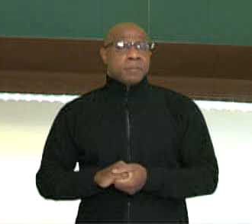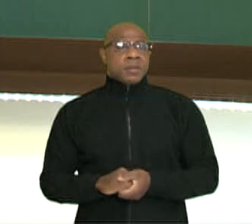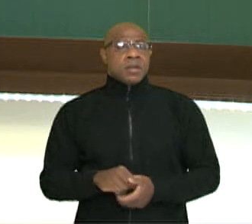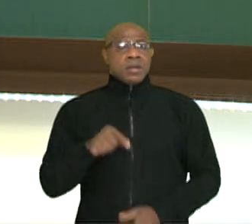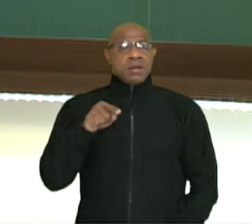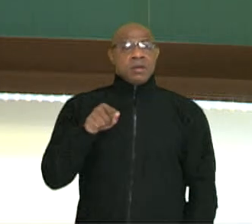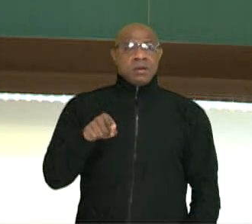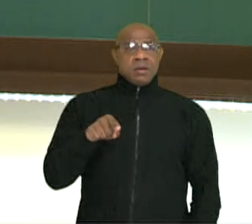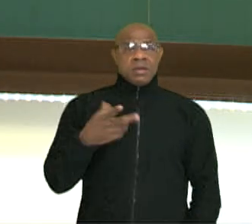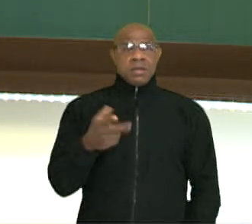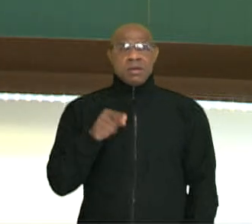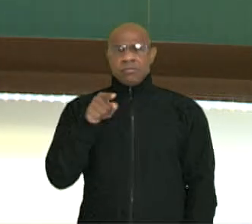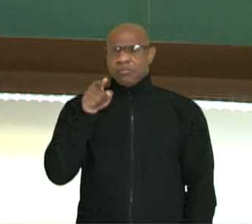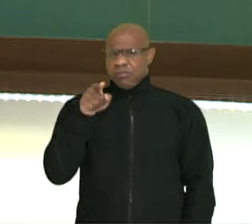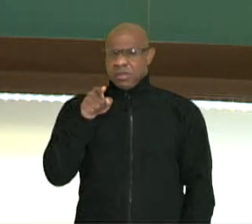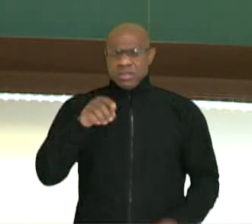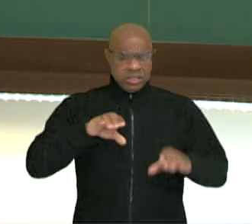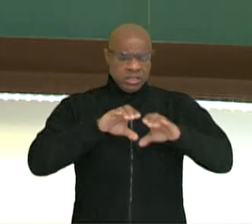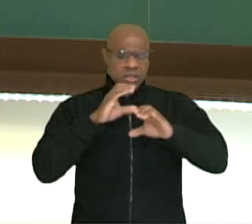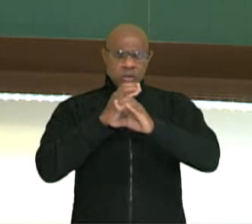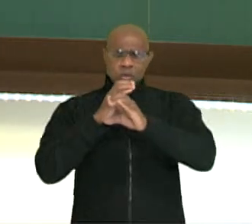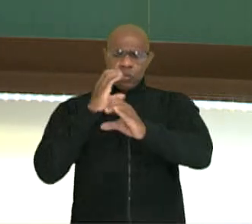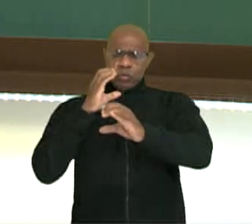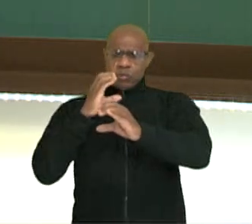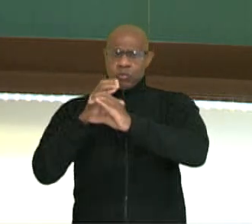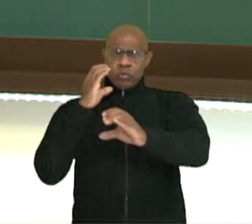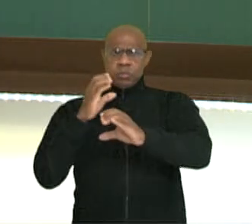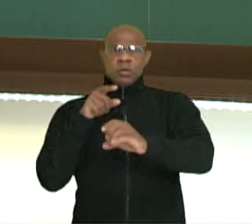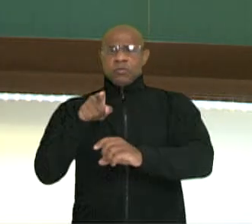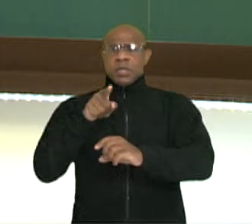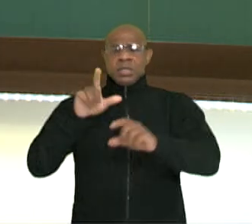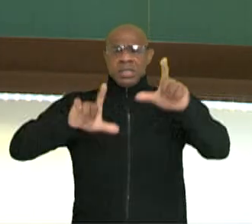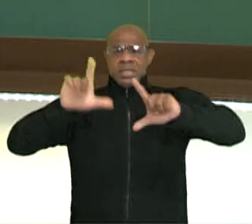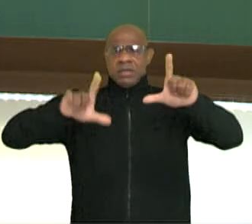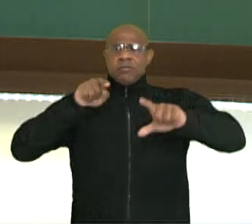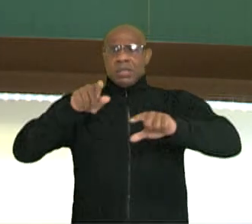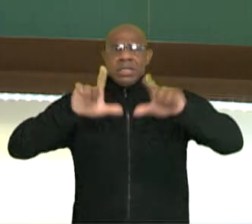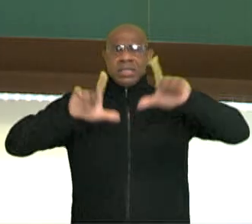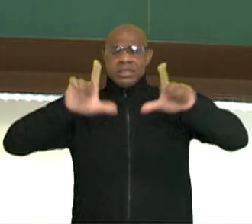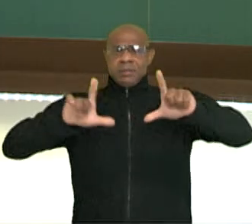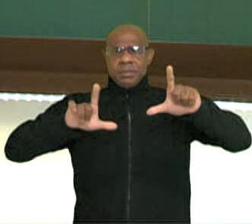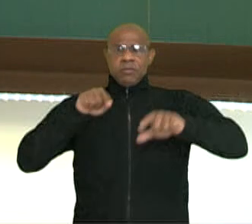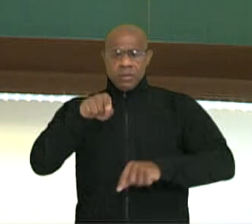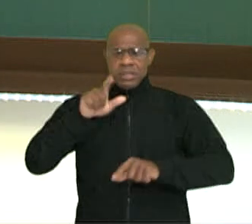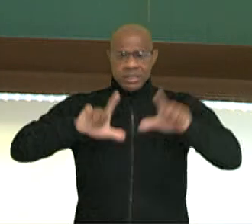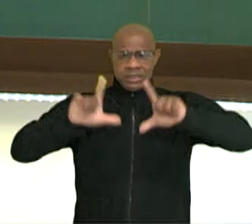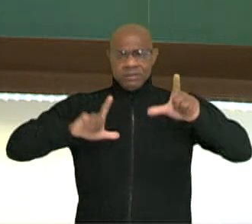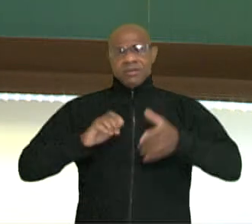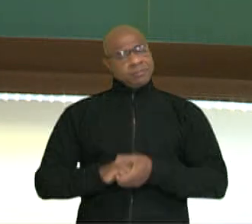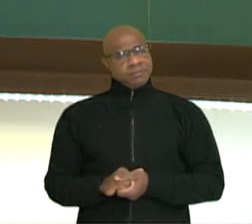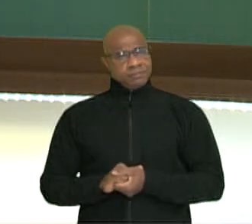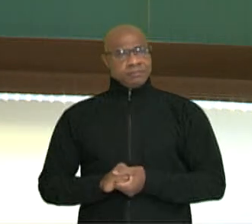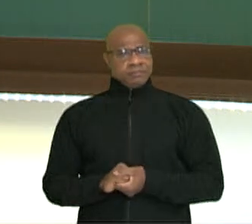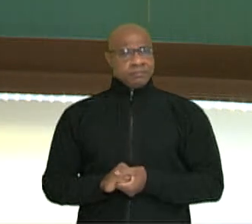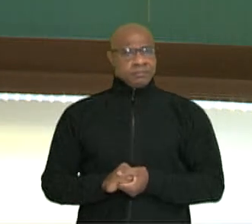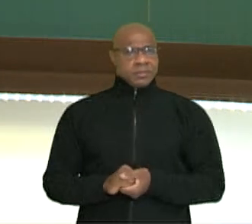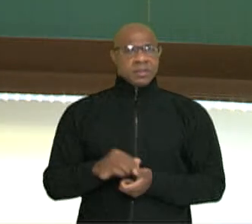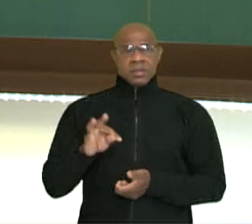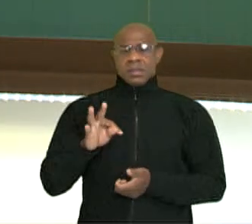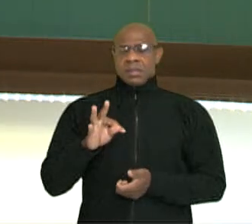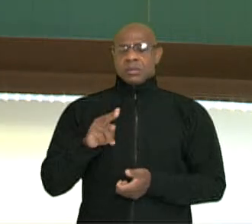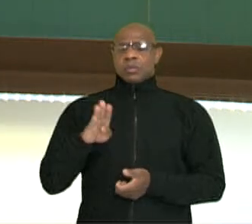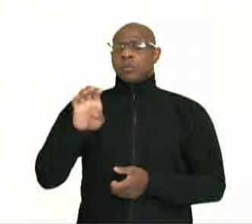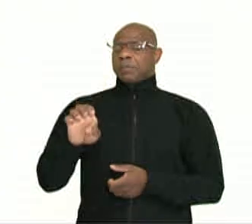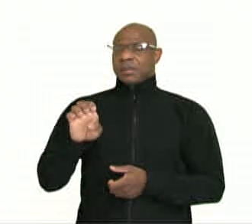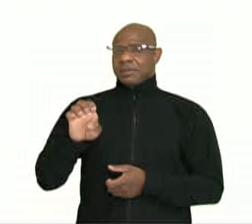no tubo. Você no tubo? É, você na TV, certo? Então, isso é um YouTuber. A YouTuber,